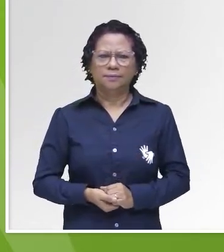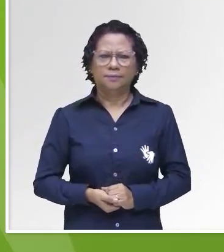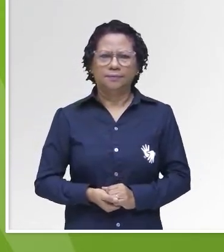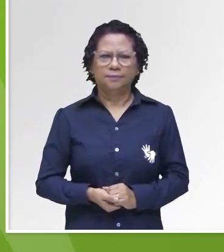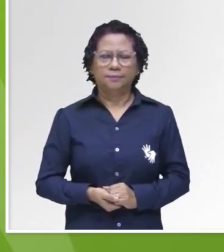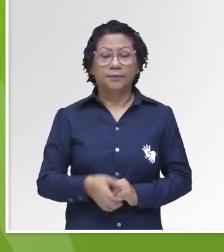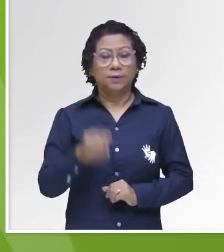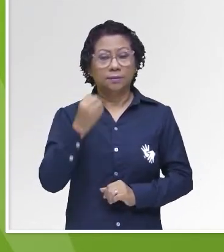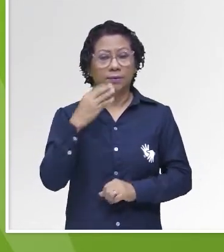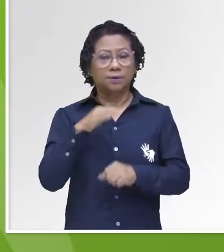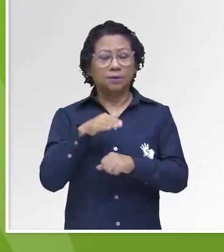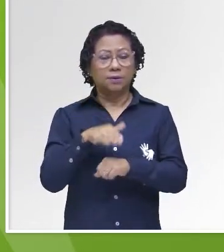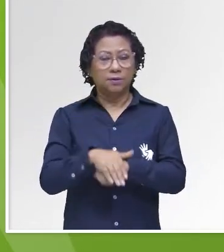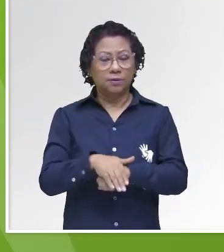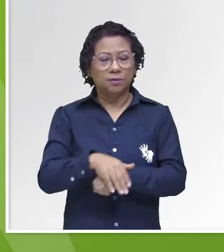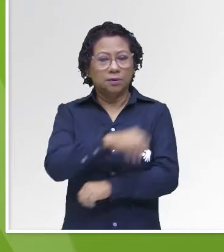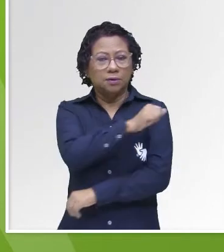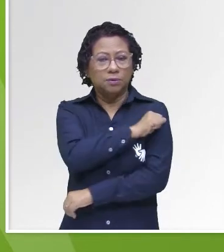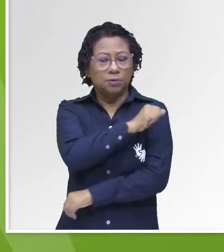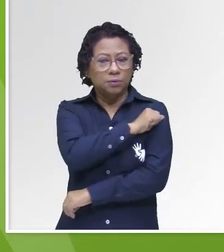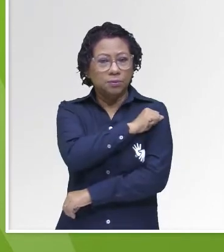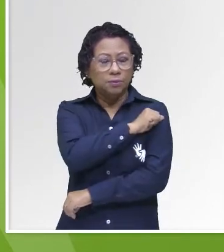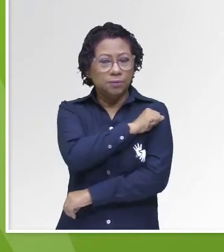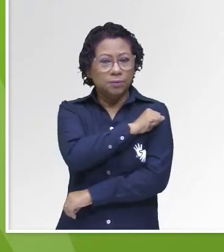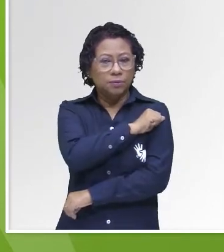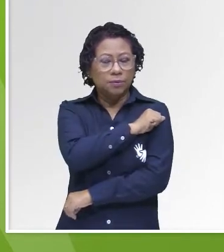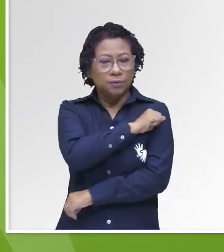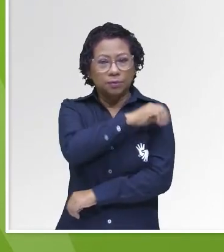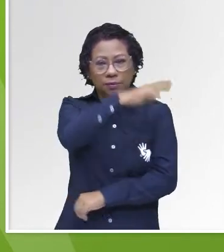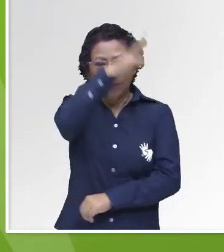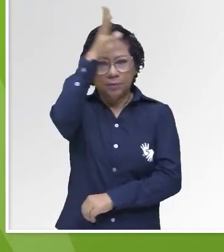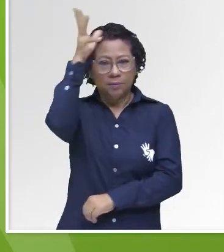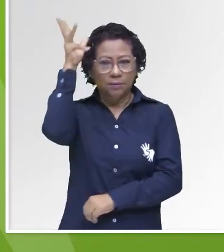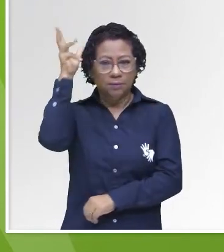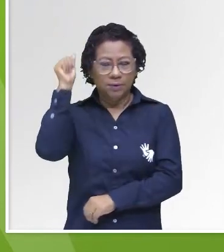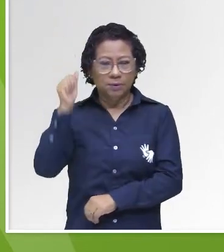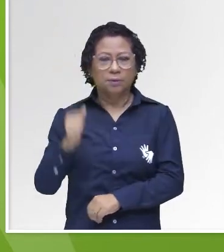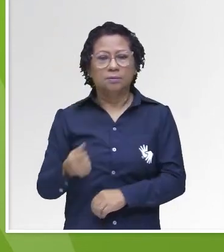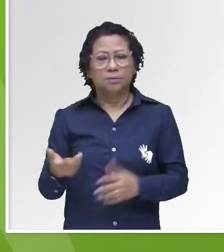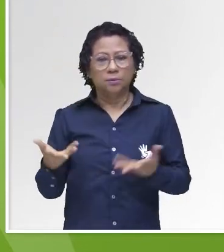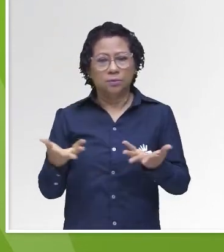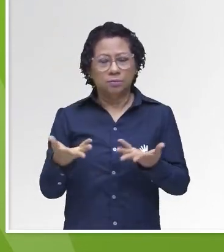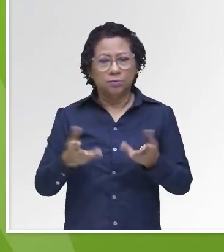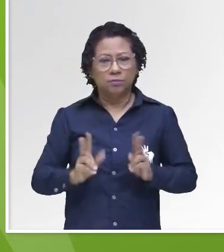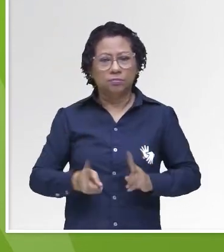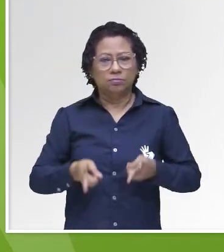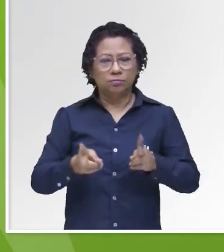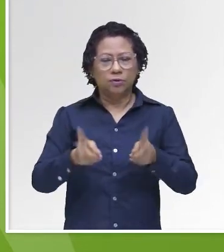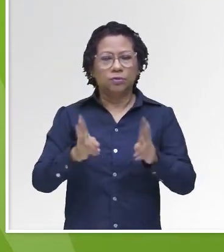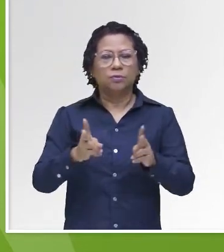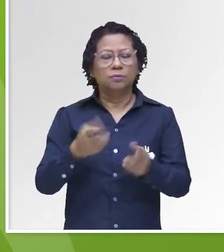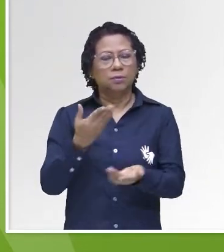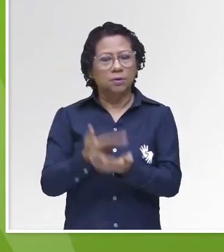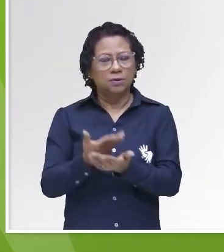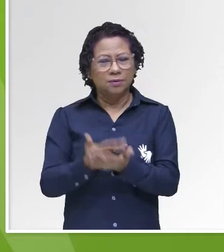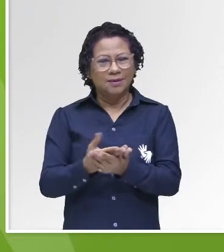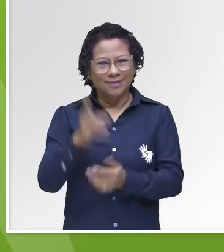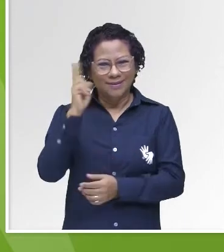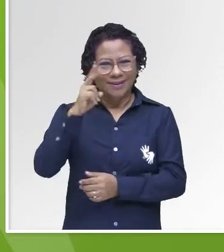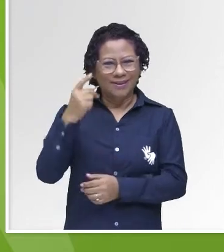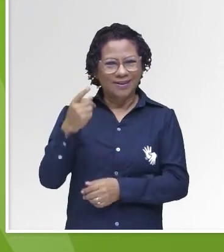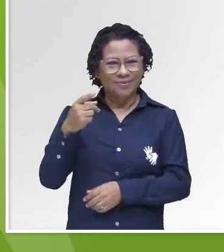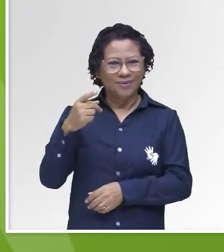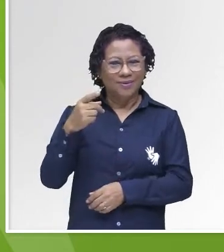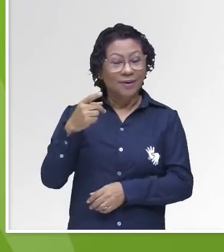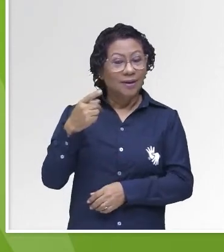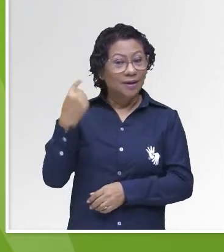Boa noite, meu querido aluno de todo o Amazonas. Bom, hoje nós vamos continuando aqui a exploração. Lembra que eu falei ontem? Hoje